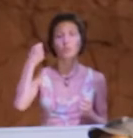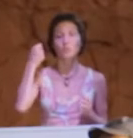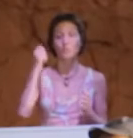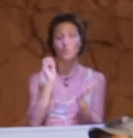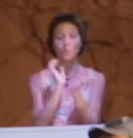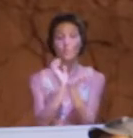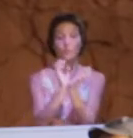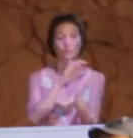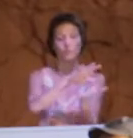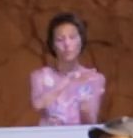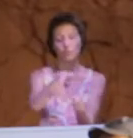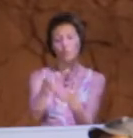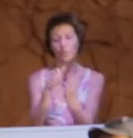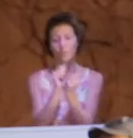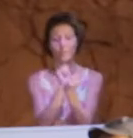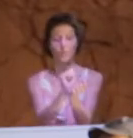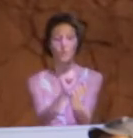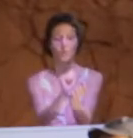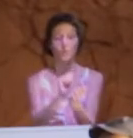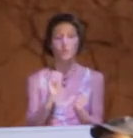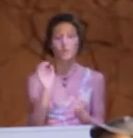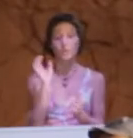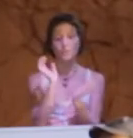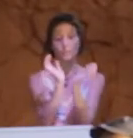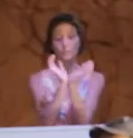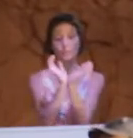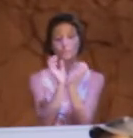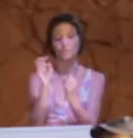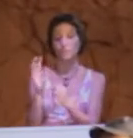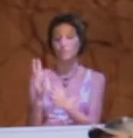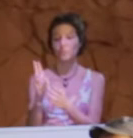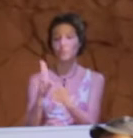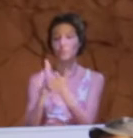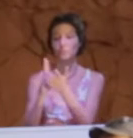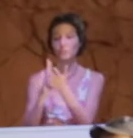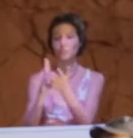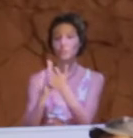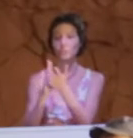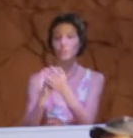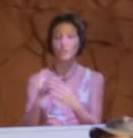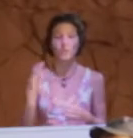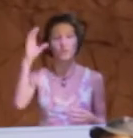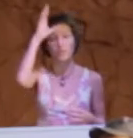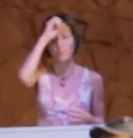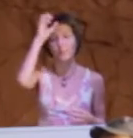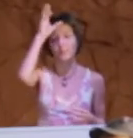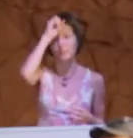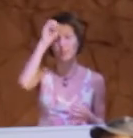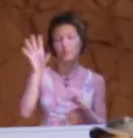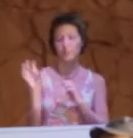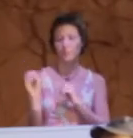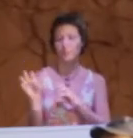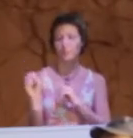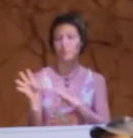de utilizar-se, foi a ancestralidade. O nosso conhecimento vem de muito longe. E eu não preciso saber